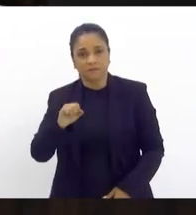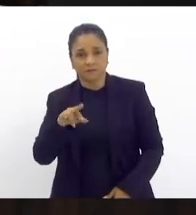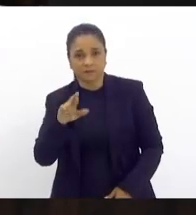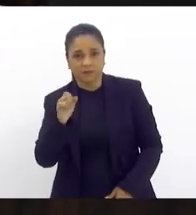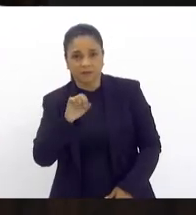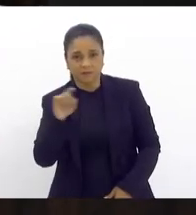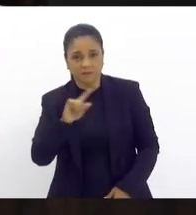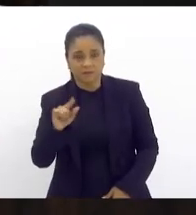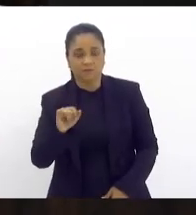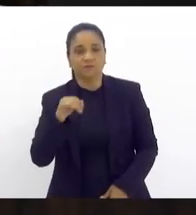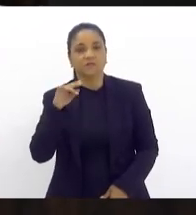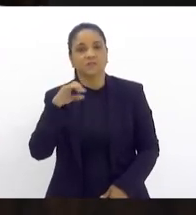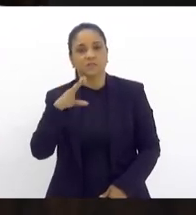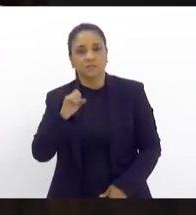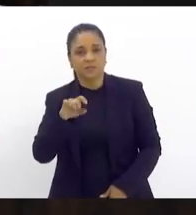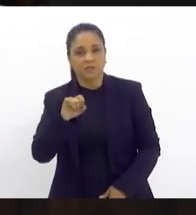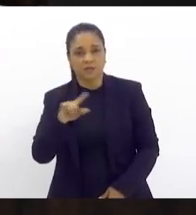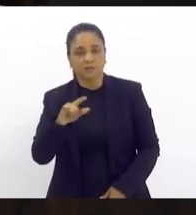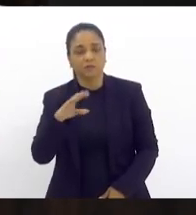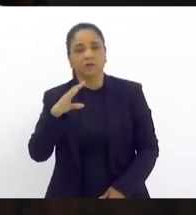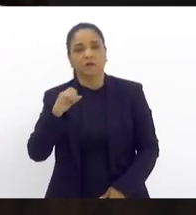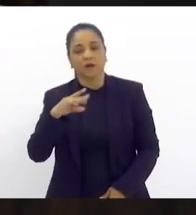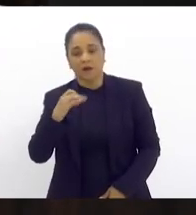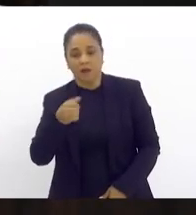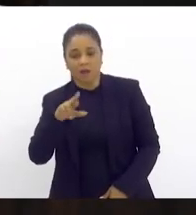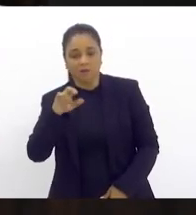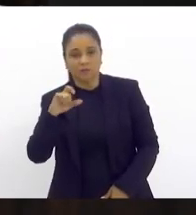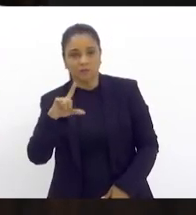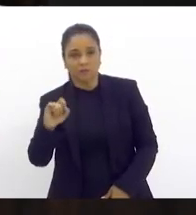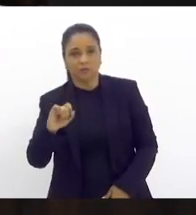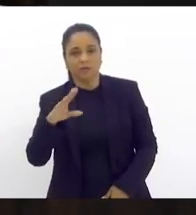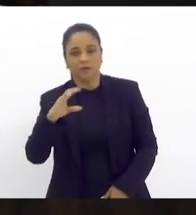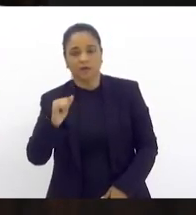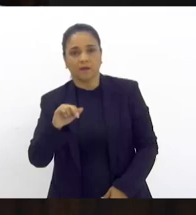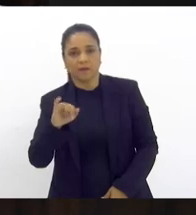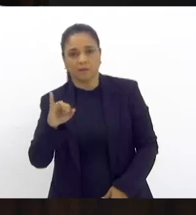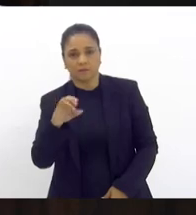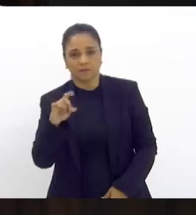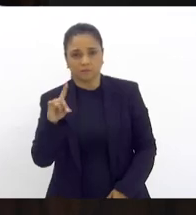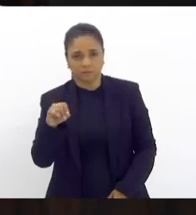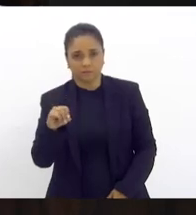viníciusulino Cláudio Caiado Anderson Moraes Renata Souza